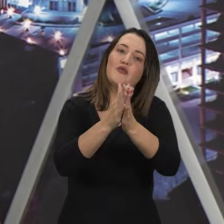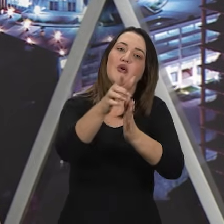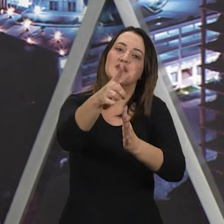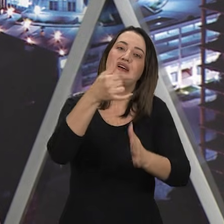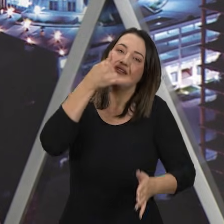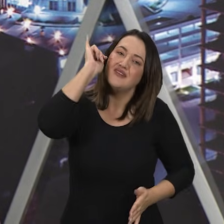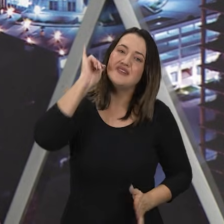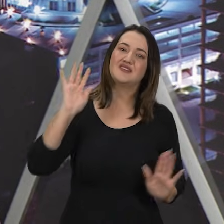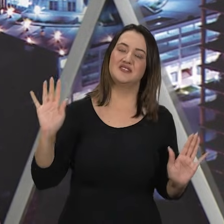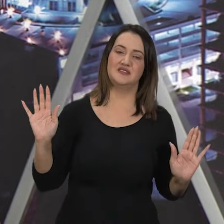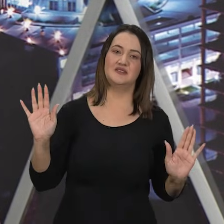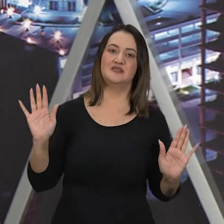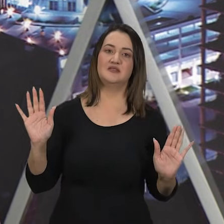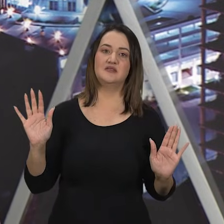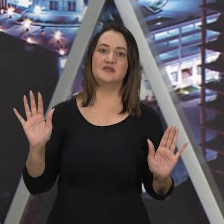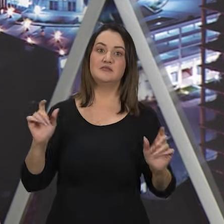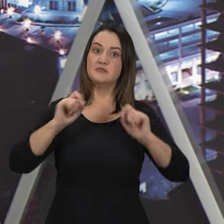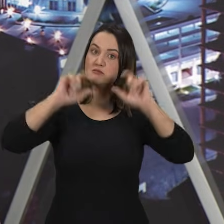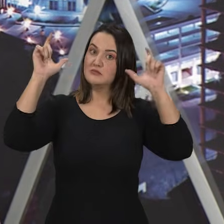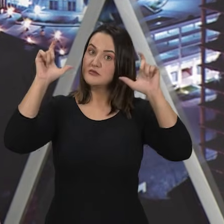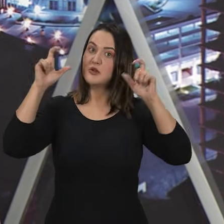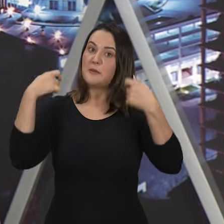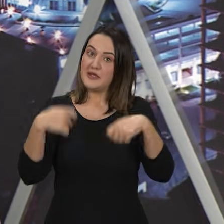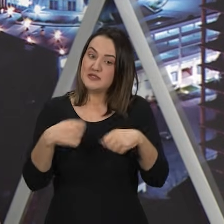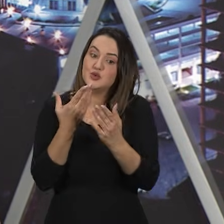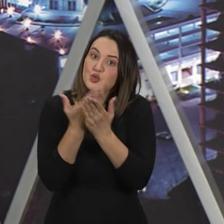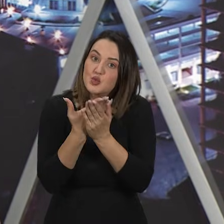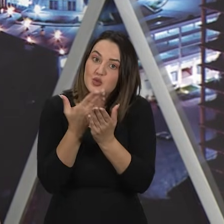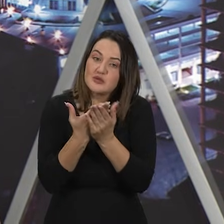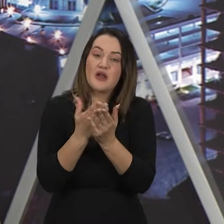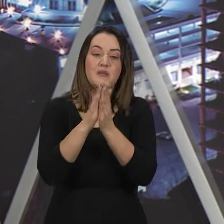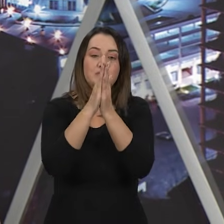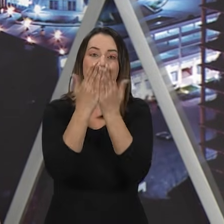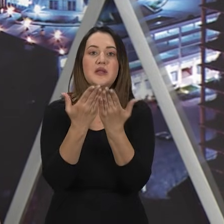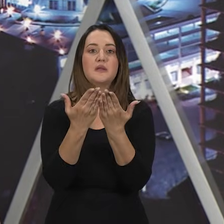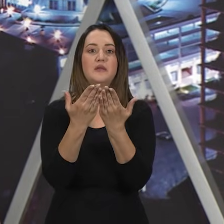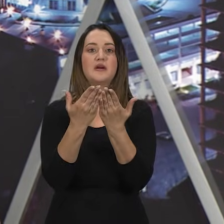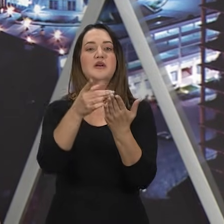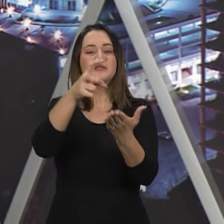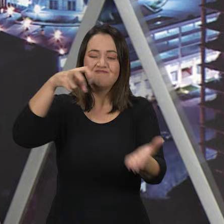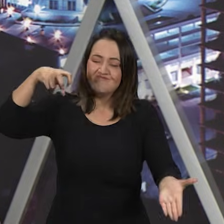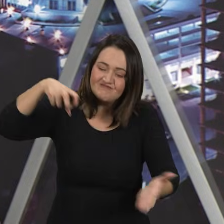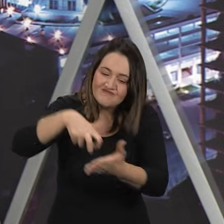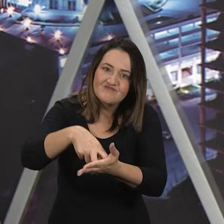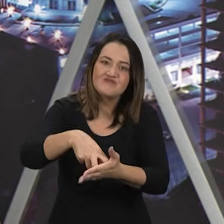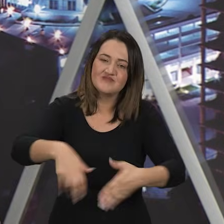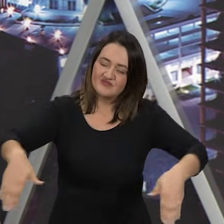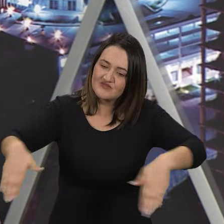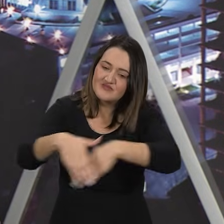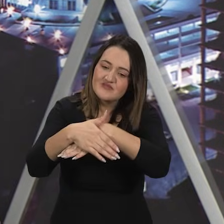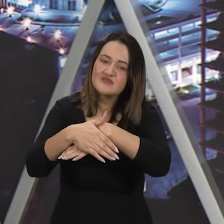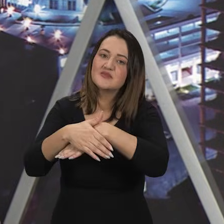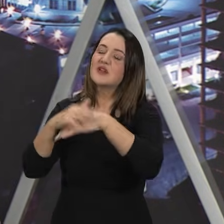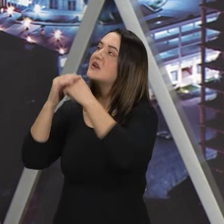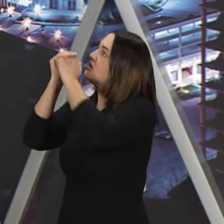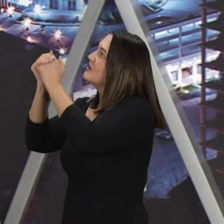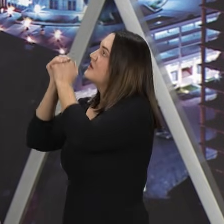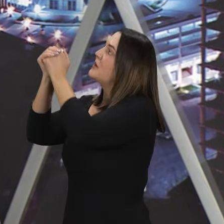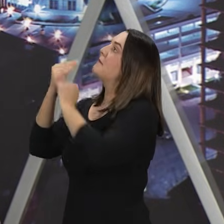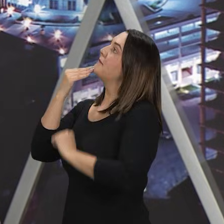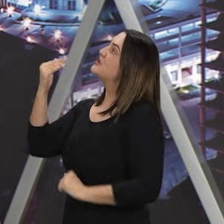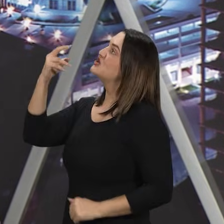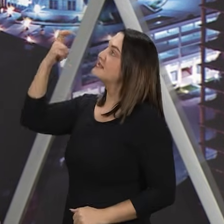uma presa nas mãos do inimigo. Estude a Bíblia. Caia de joelhos.